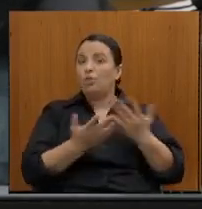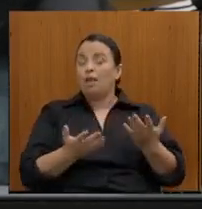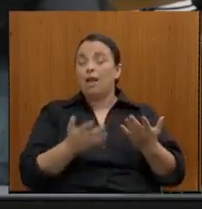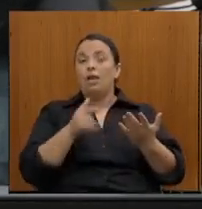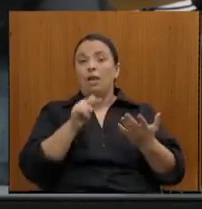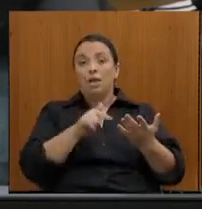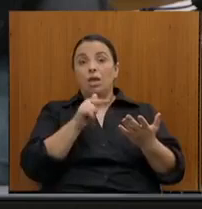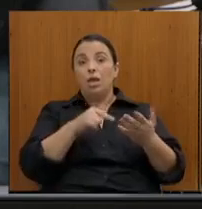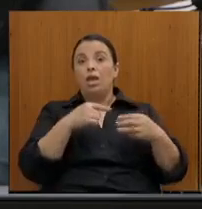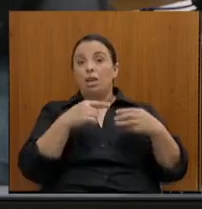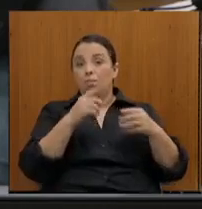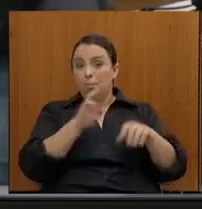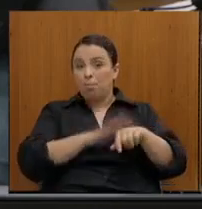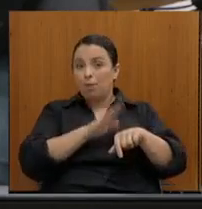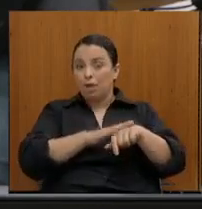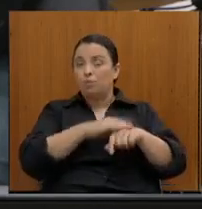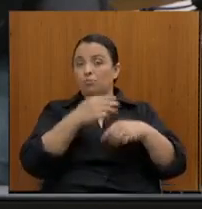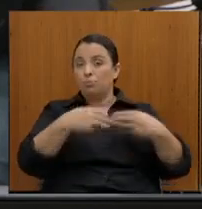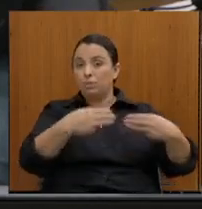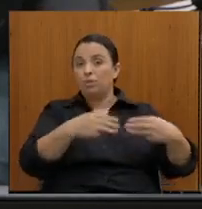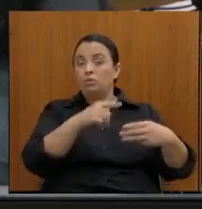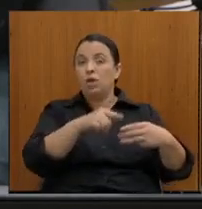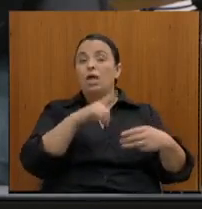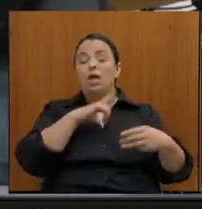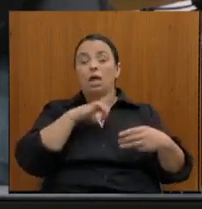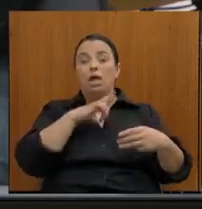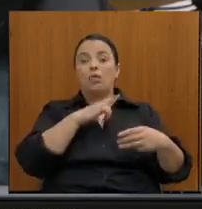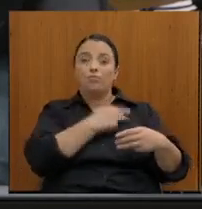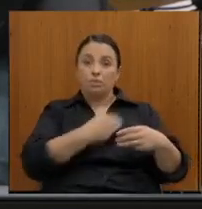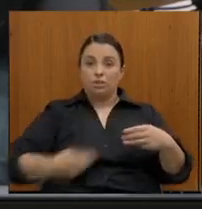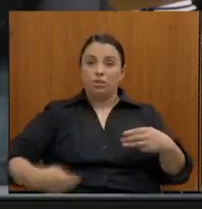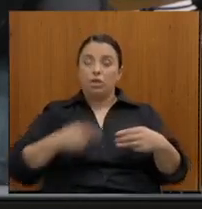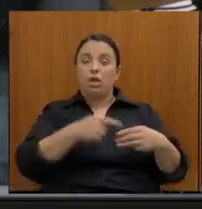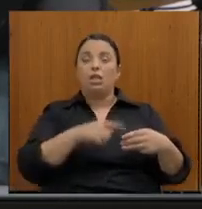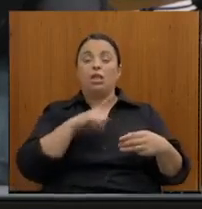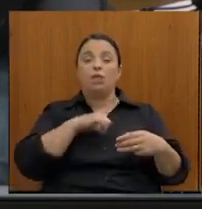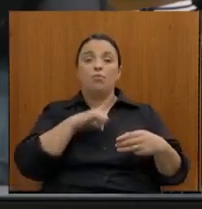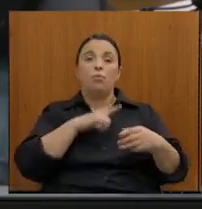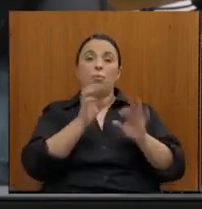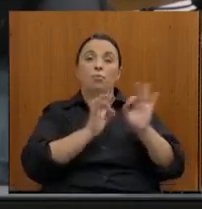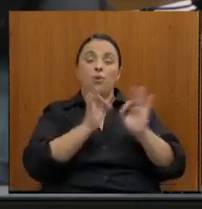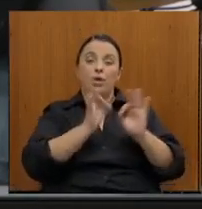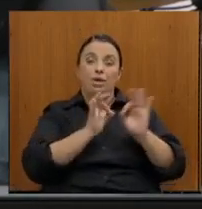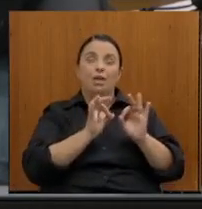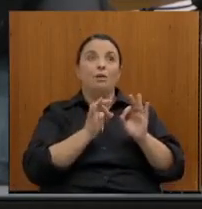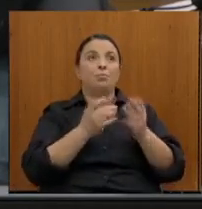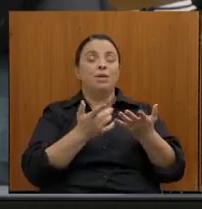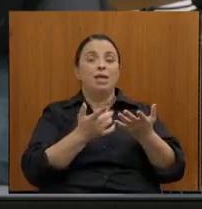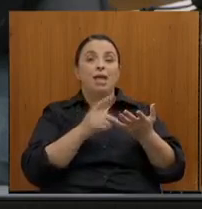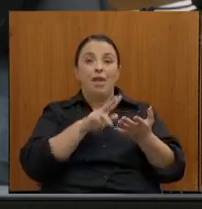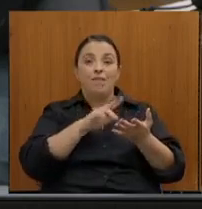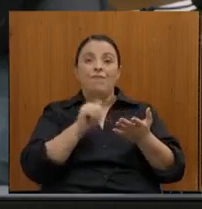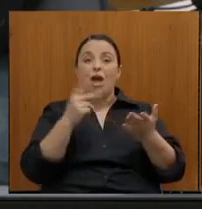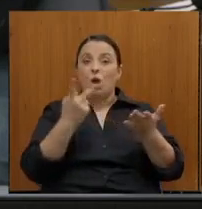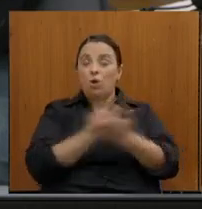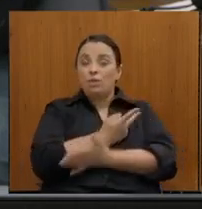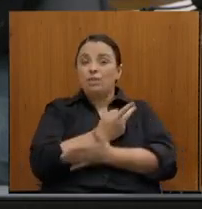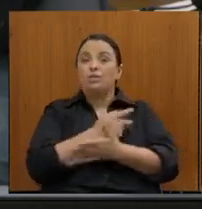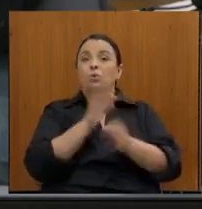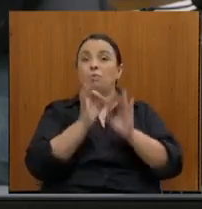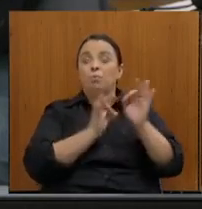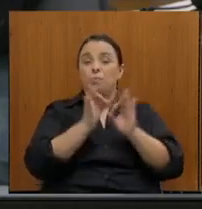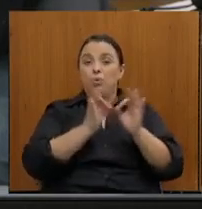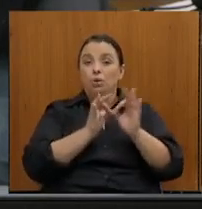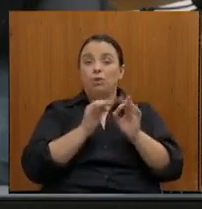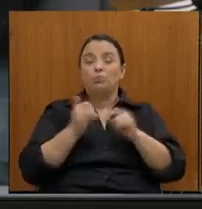é criou o programa ele né verbalizou vai ser o programa de energia de fontes de